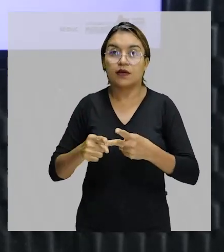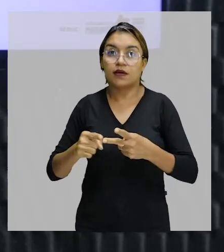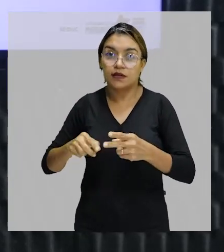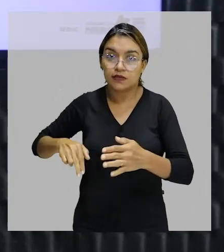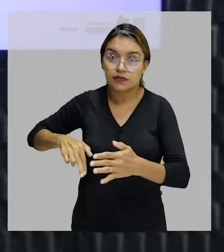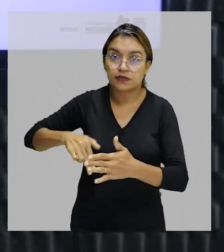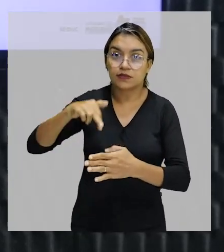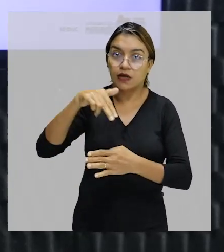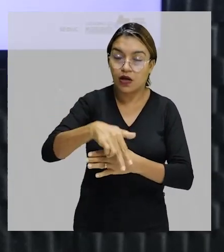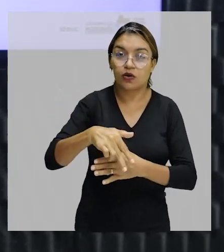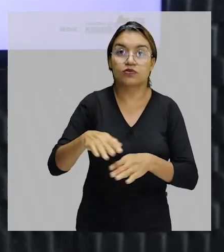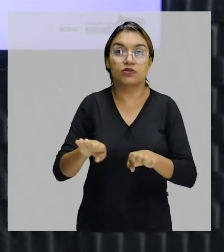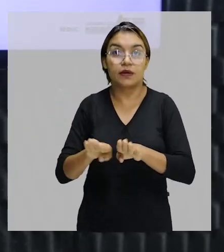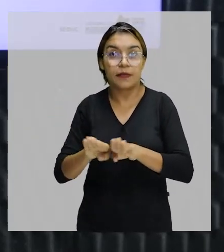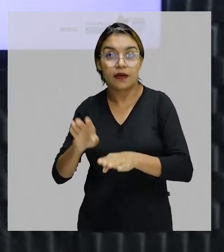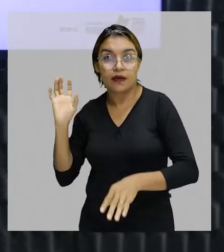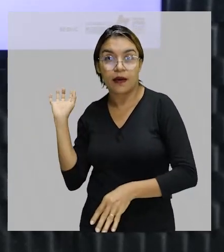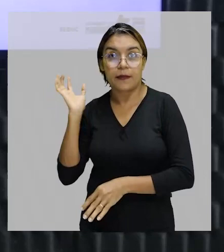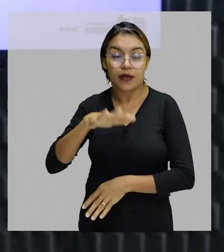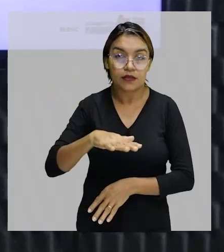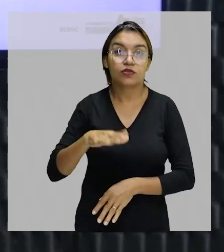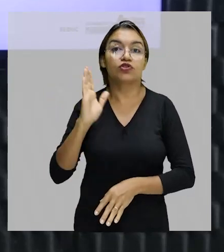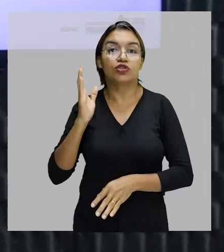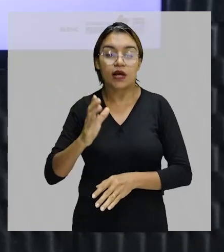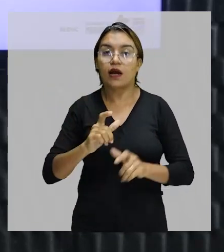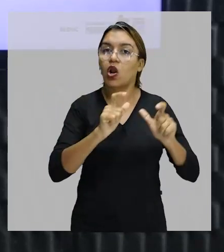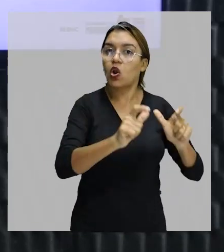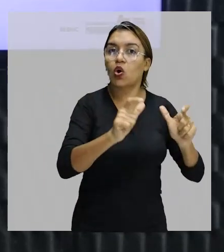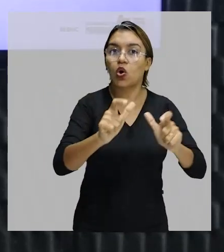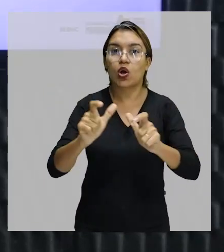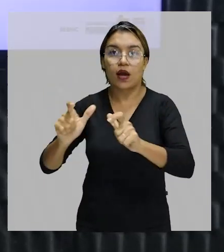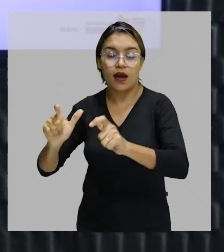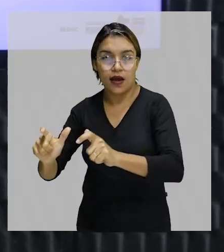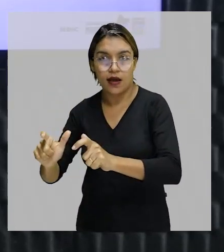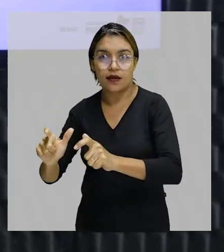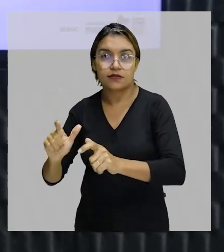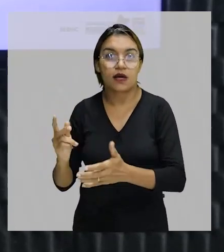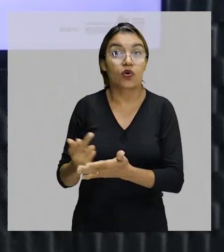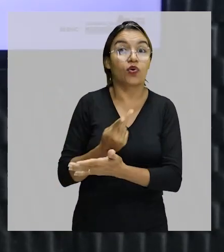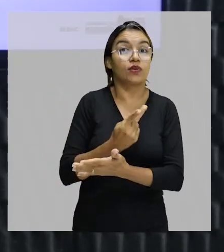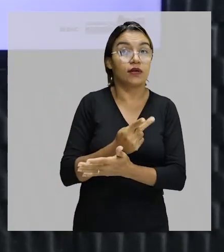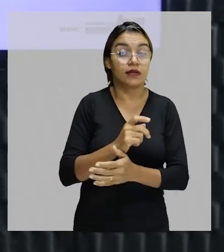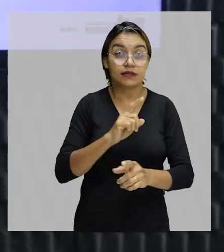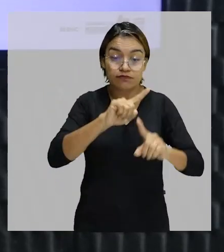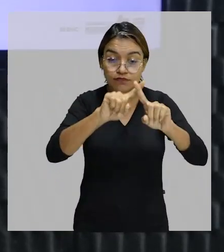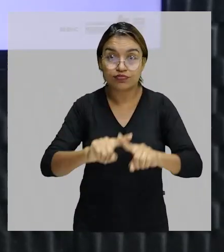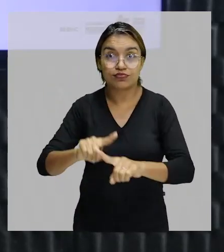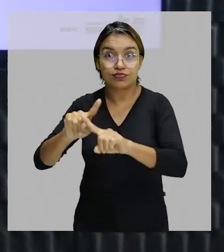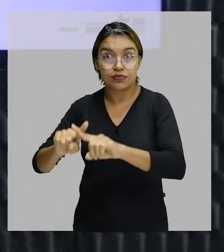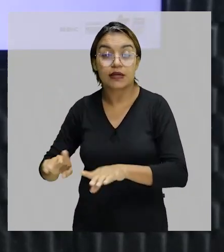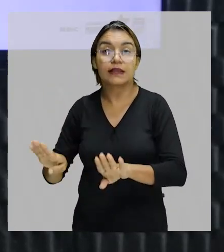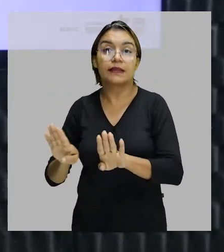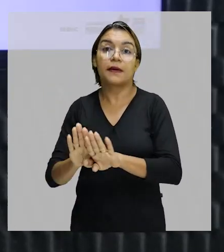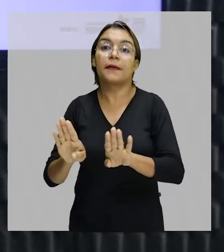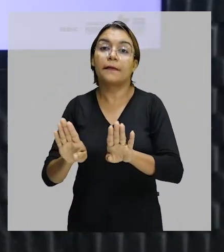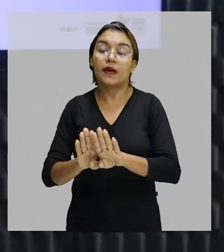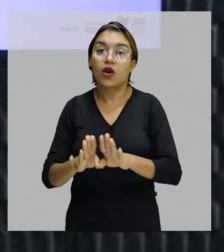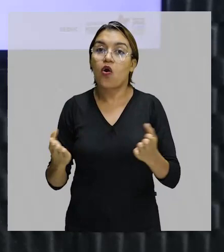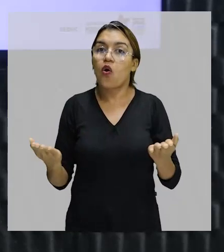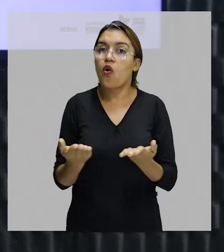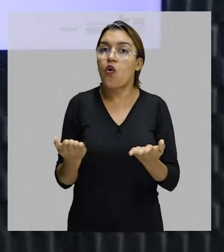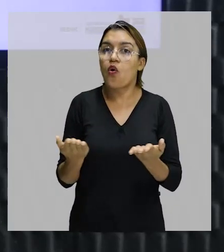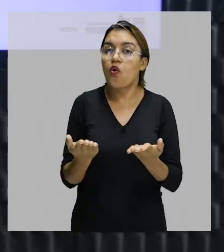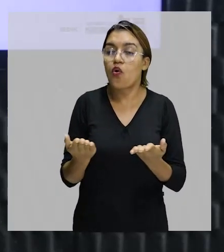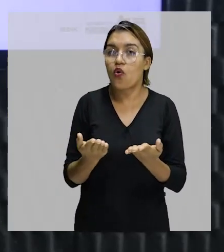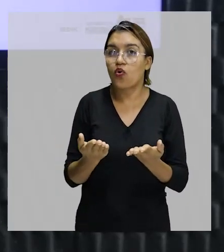vocês aqui os espaços e materiais, onde é que acontecem essas disputas, e hoje nós iremos falar dos fundamentos